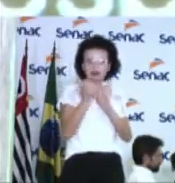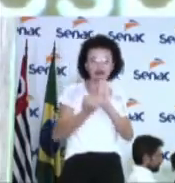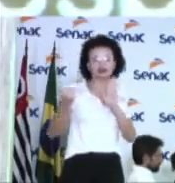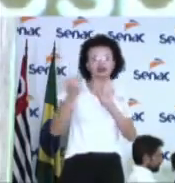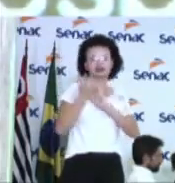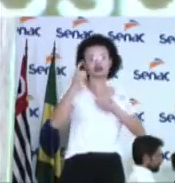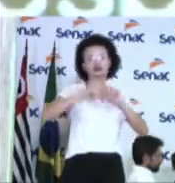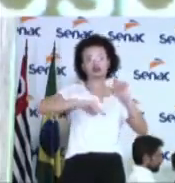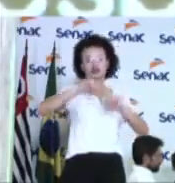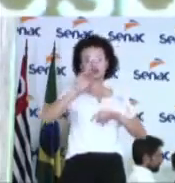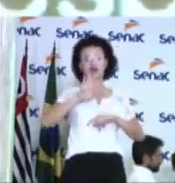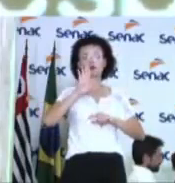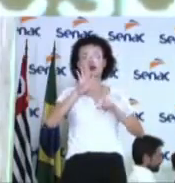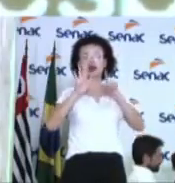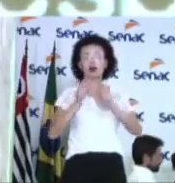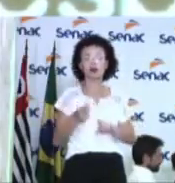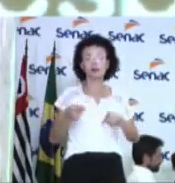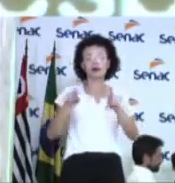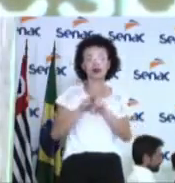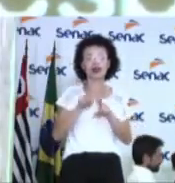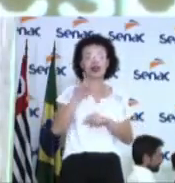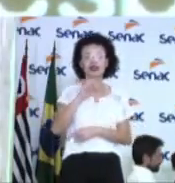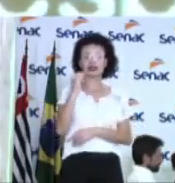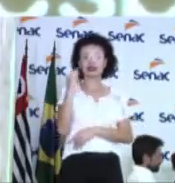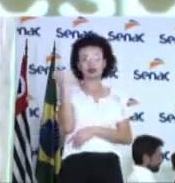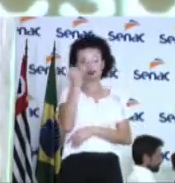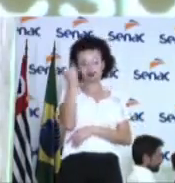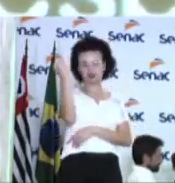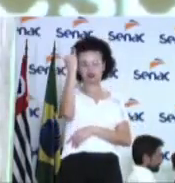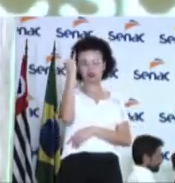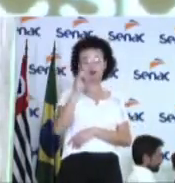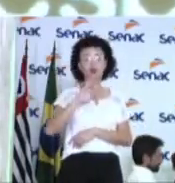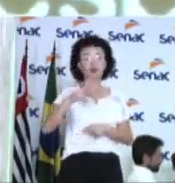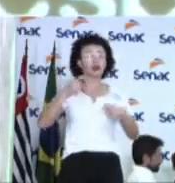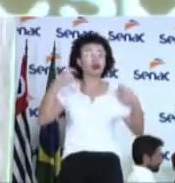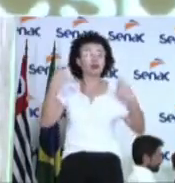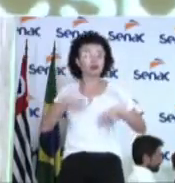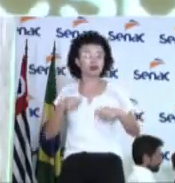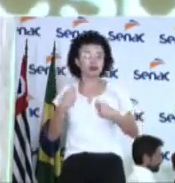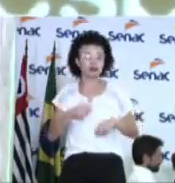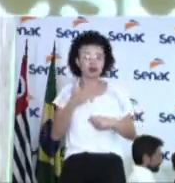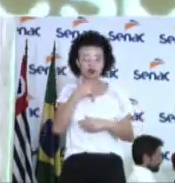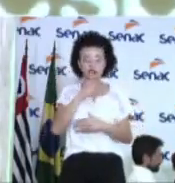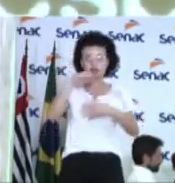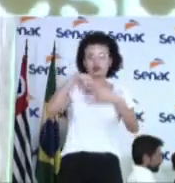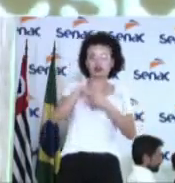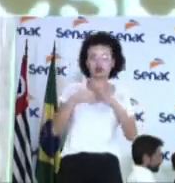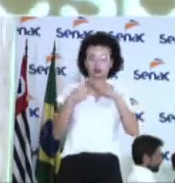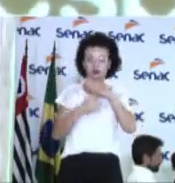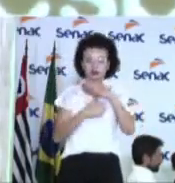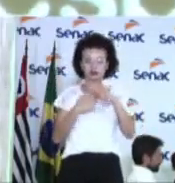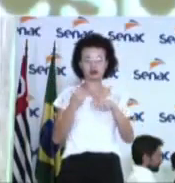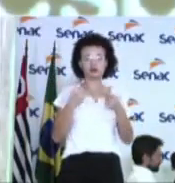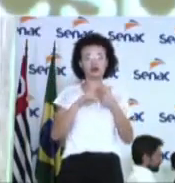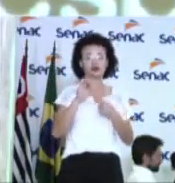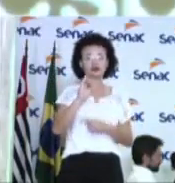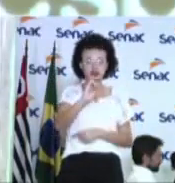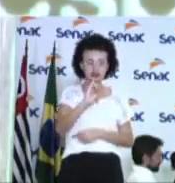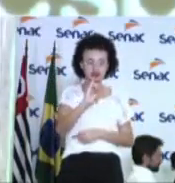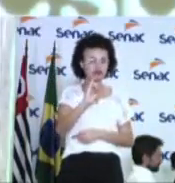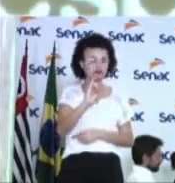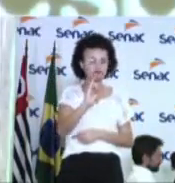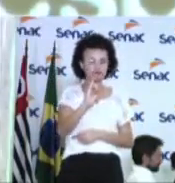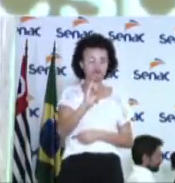acho que essas parcerias, eu acho que elas são importantes de acontecer. Não necessariamente a gente precisa ter esse skill dentro da agência, porque senão, enfim,